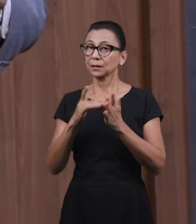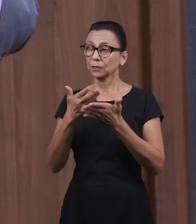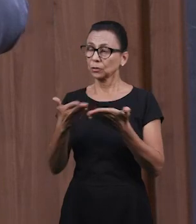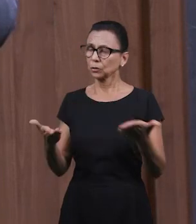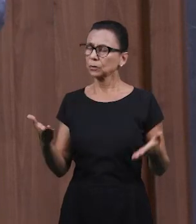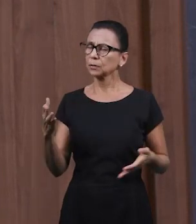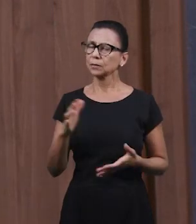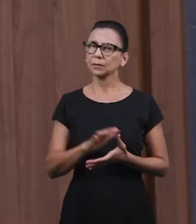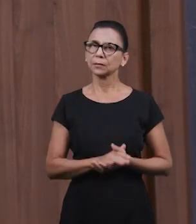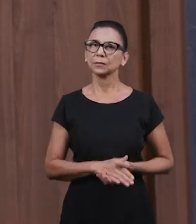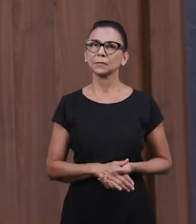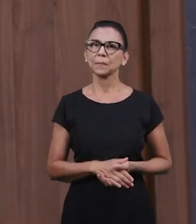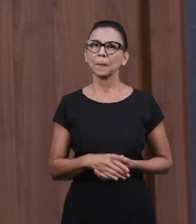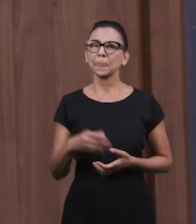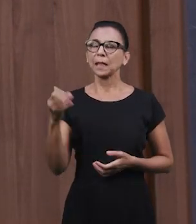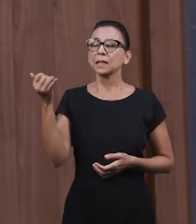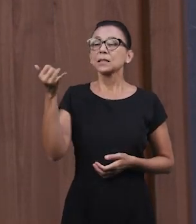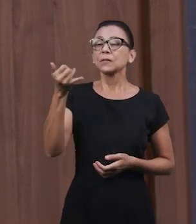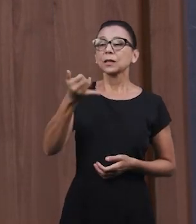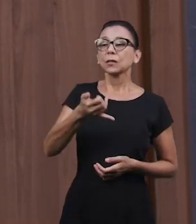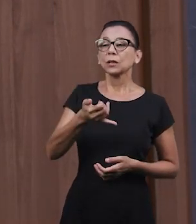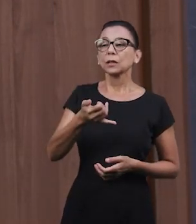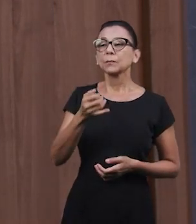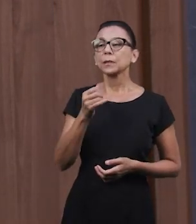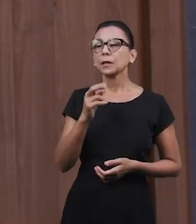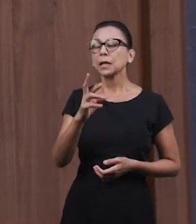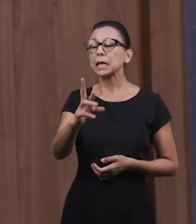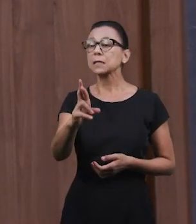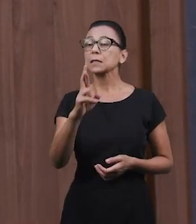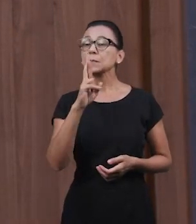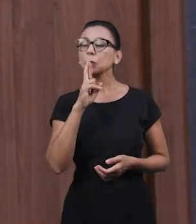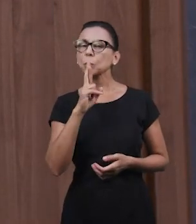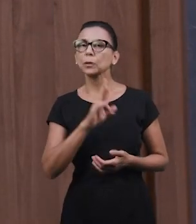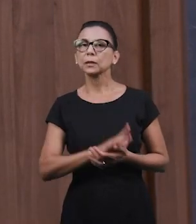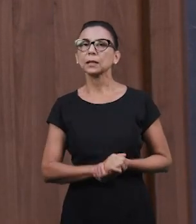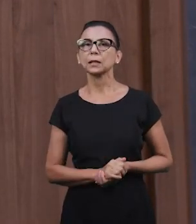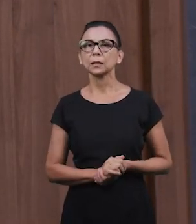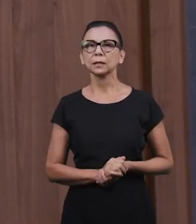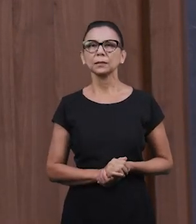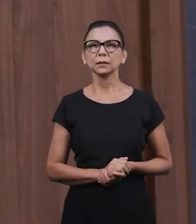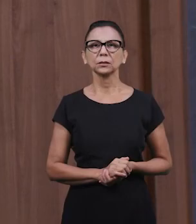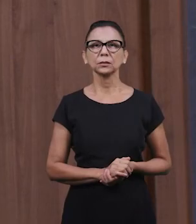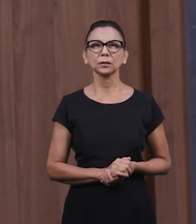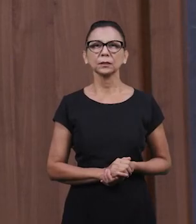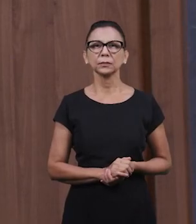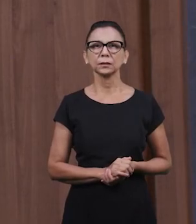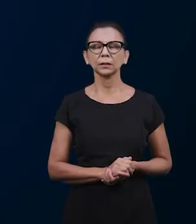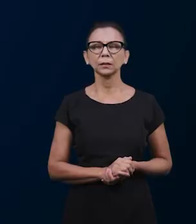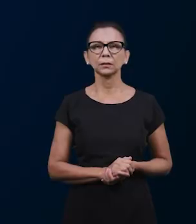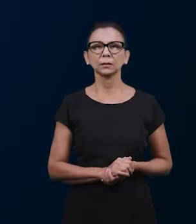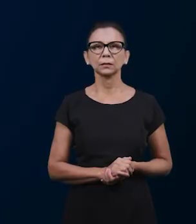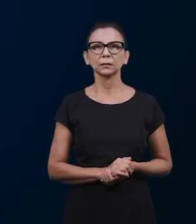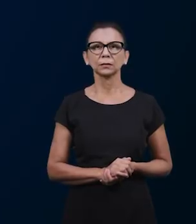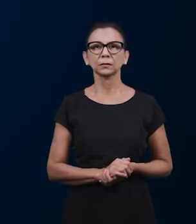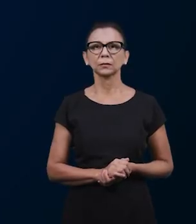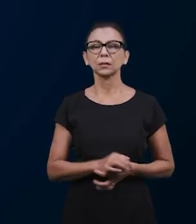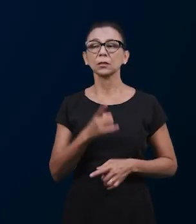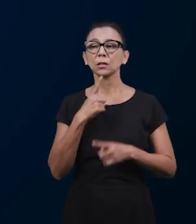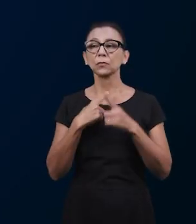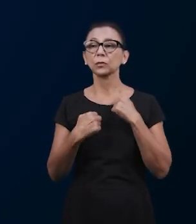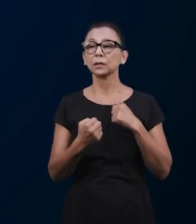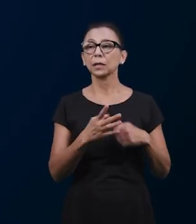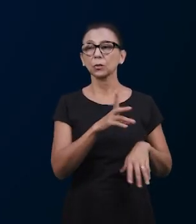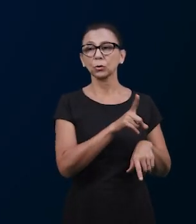agora quais foram as intenções do doutor da lei e não esqueça de citar os versículos. Bem, irmãos, bem sabemos que são